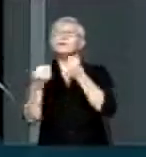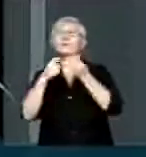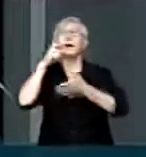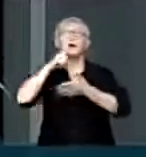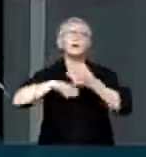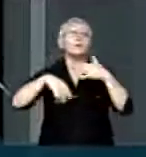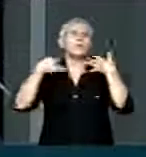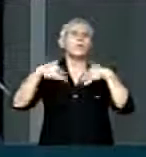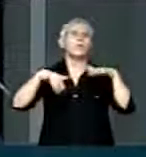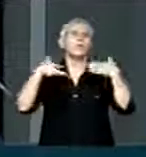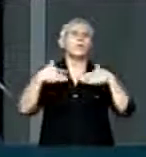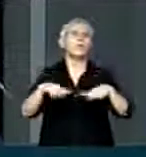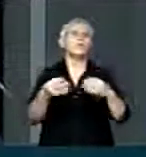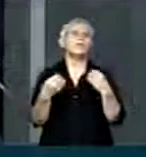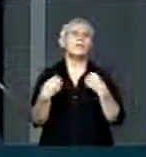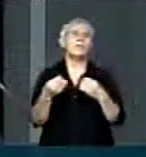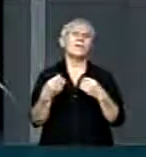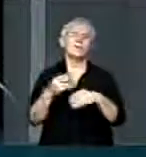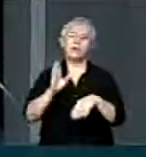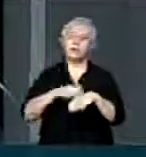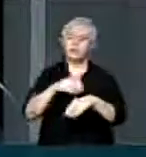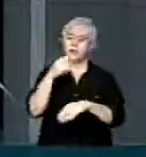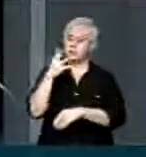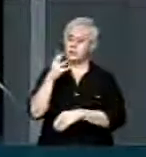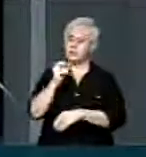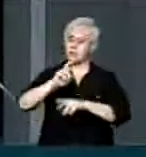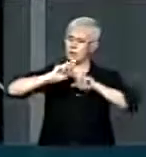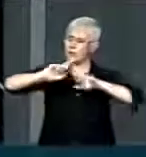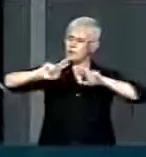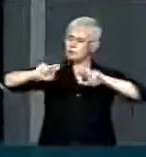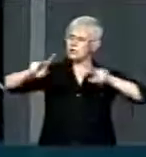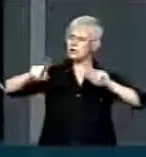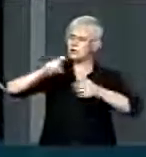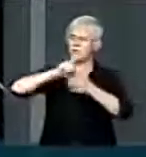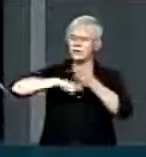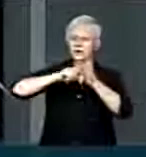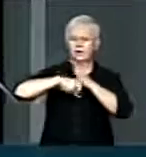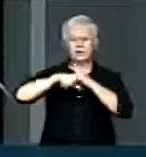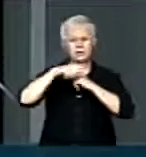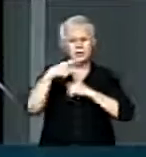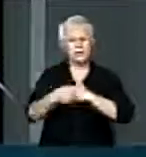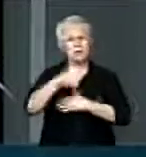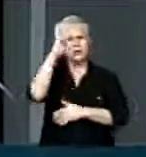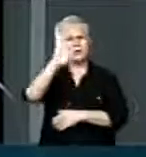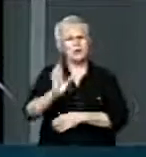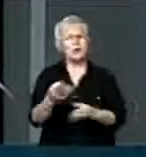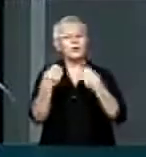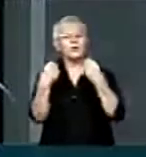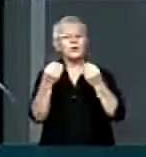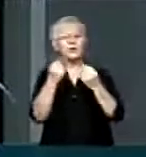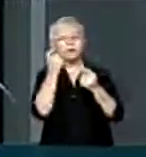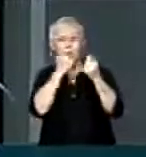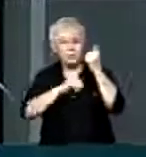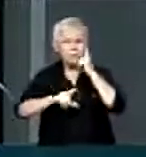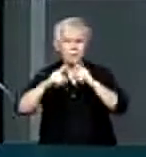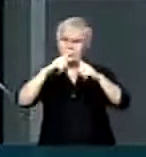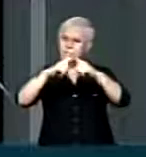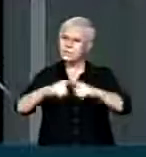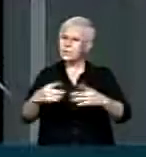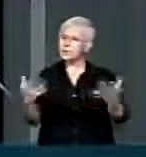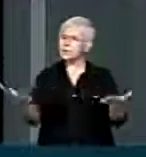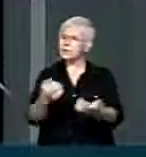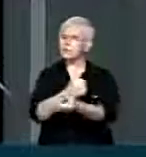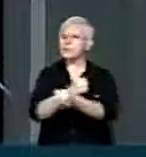impostos, mais de 40 tipos de impostos que nós temos. Como é que nós podemos ter poder de competitividade